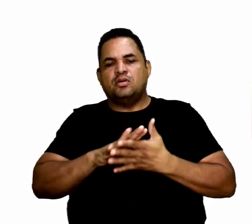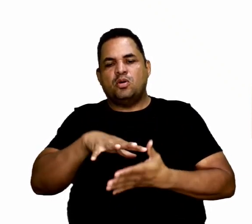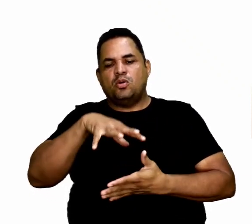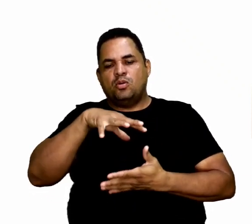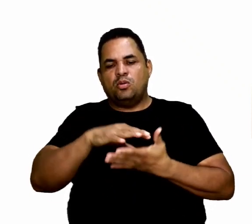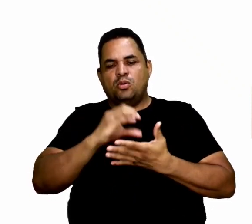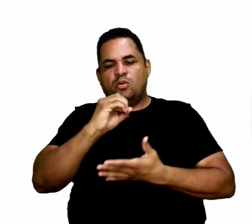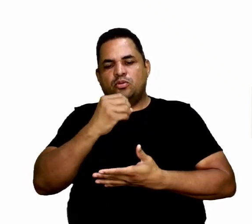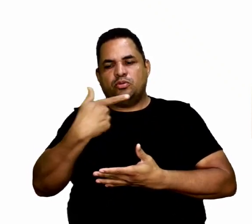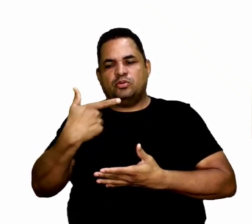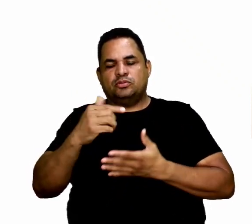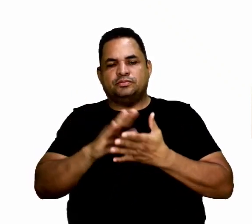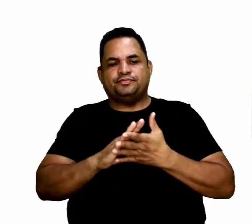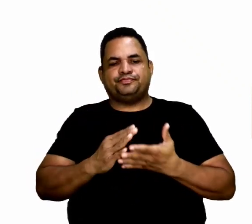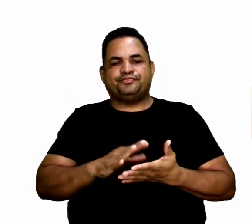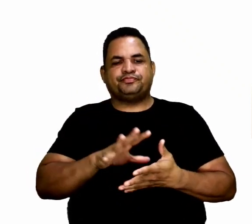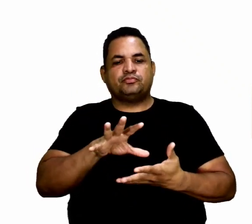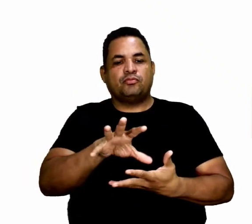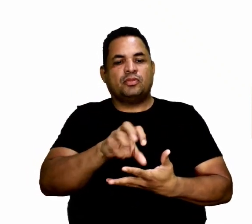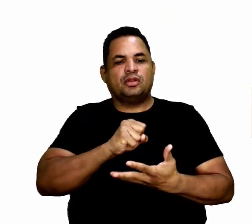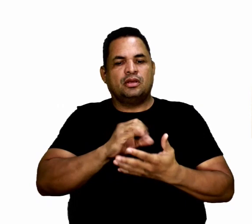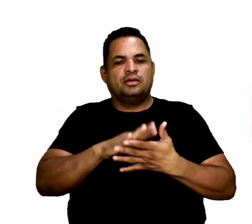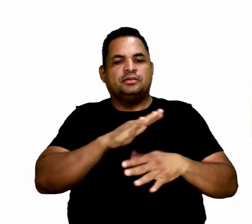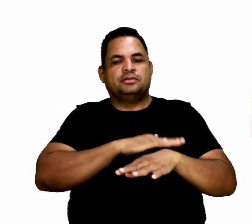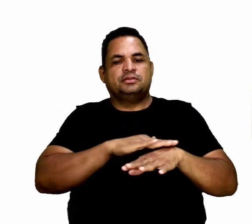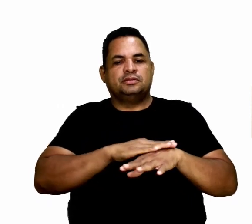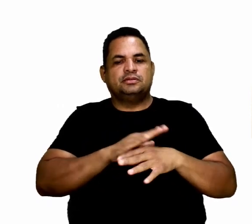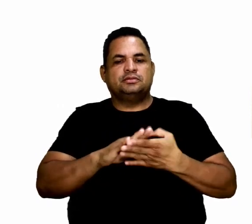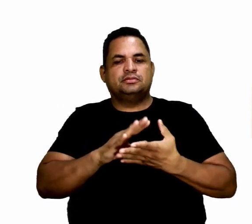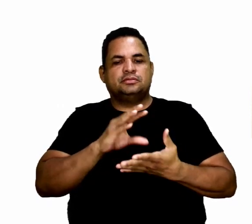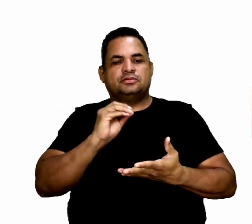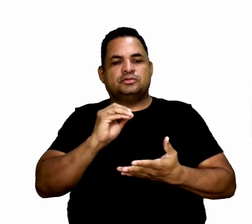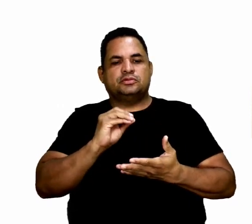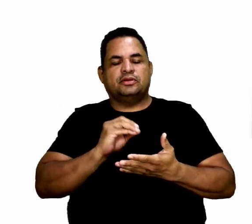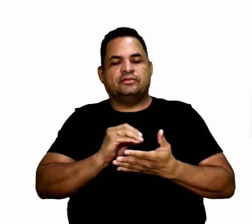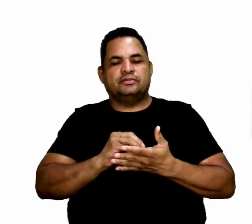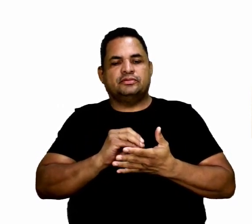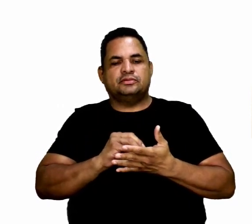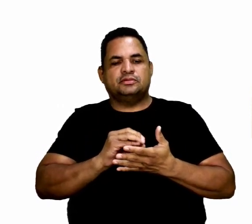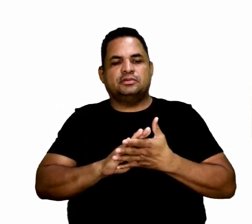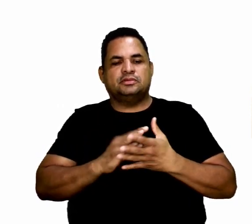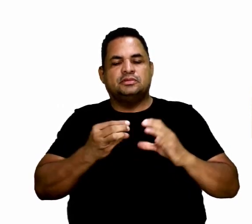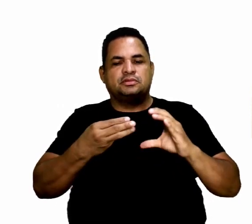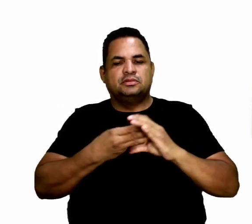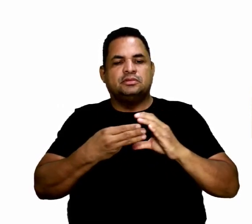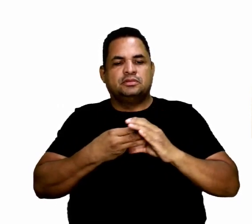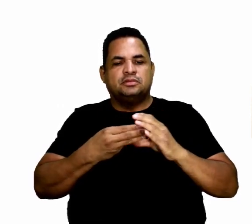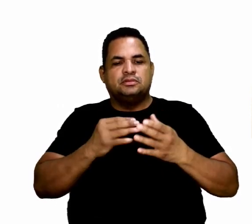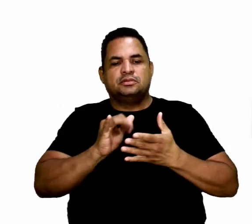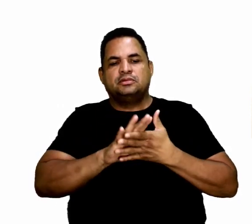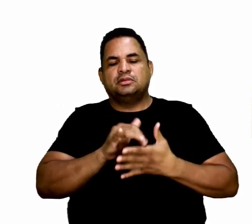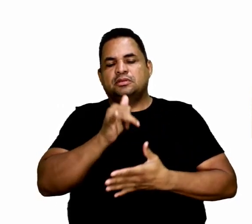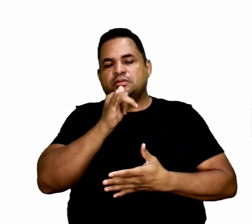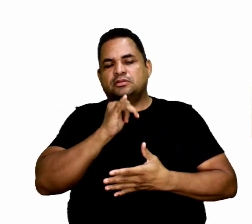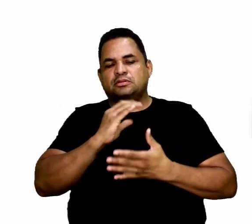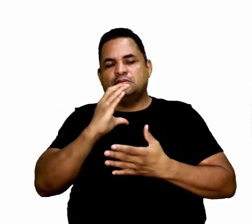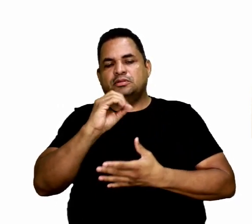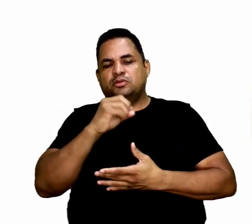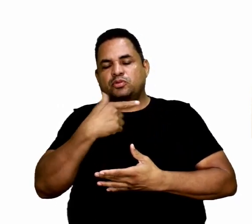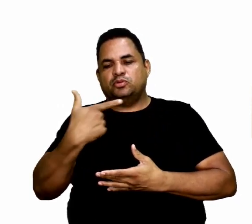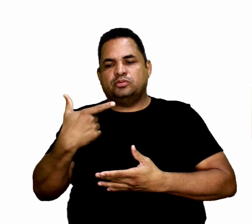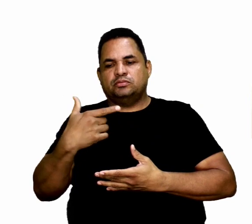Mas enfim, retirar dos tecidos as sobras das atividades celulares, né? Como por exemplo o CO2, ou seja,